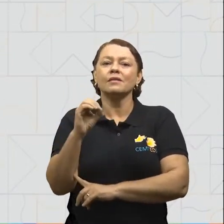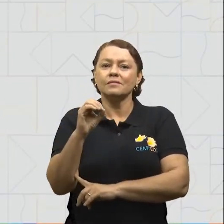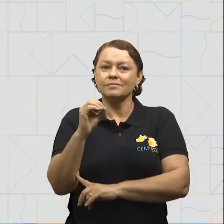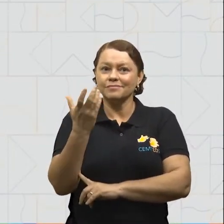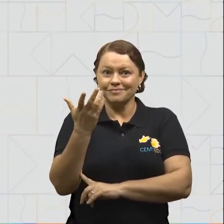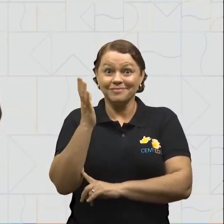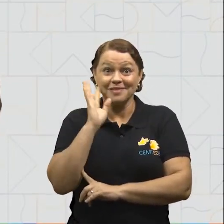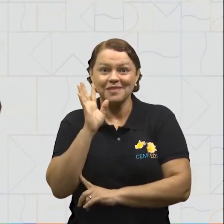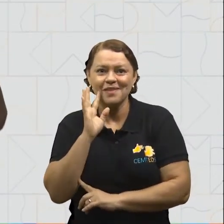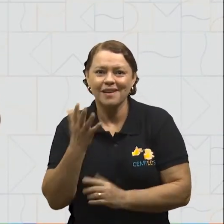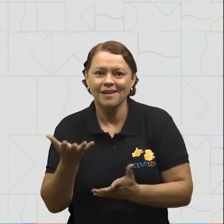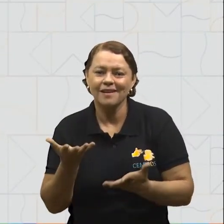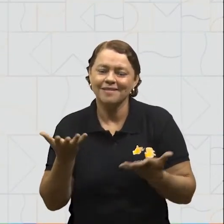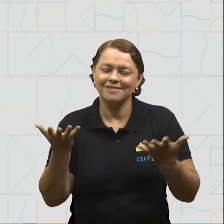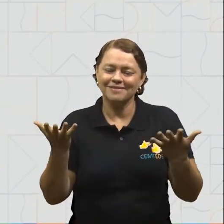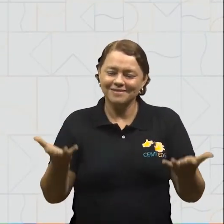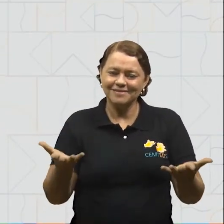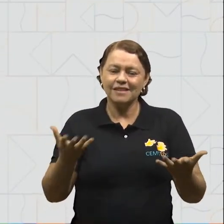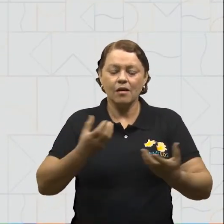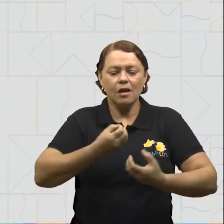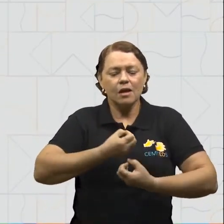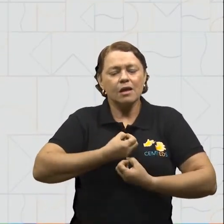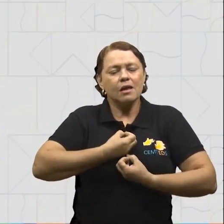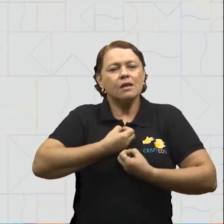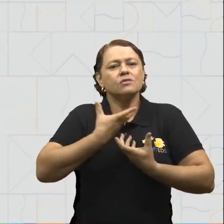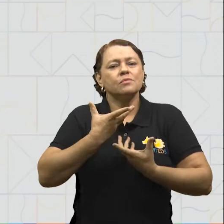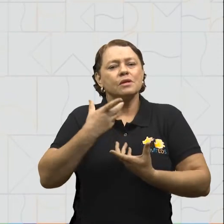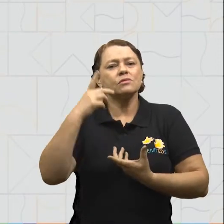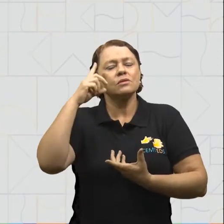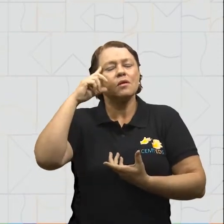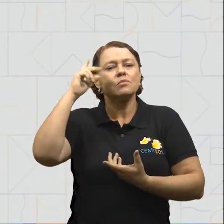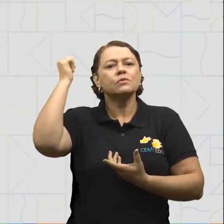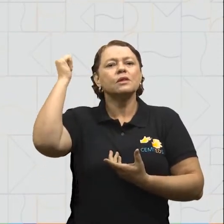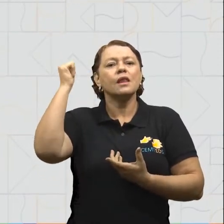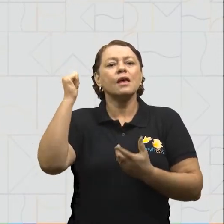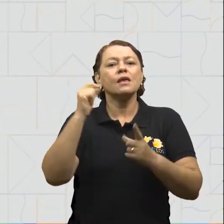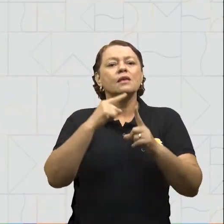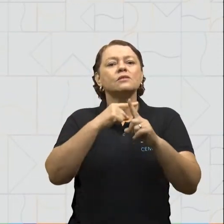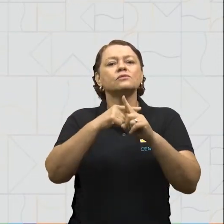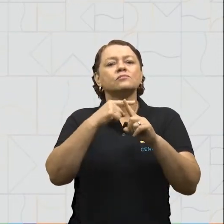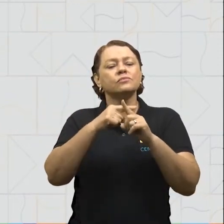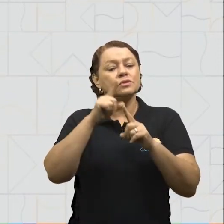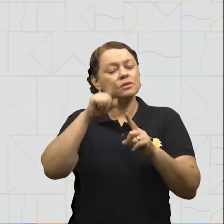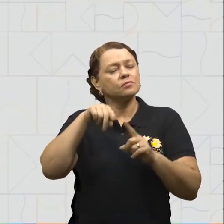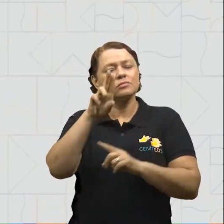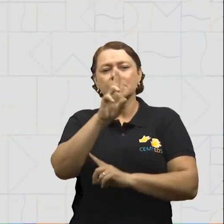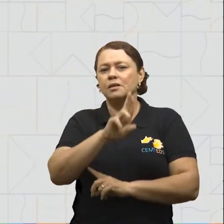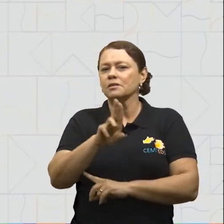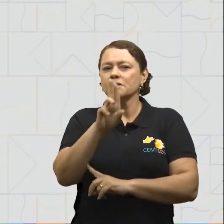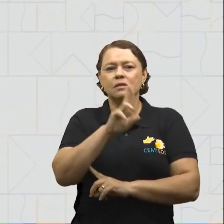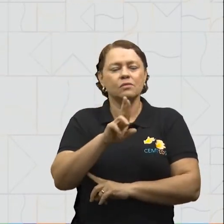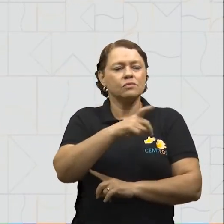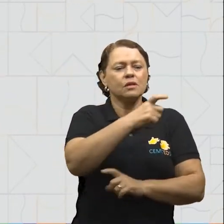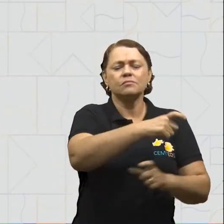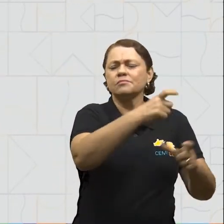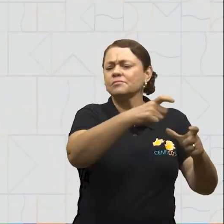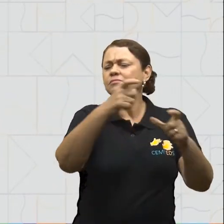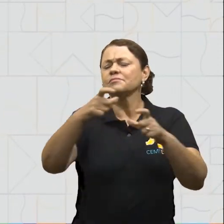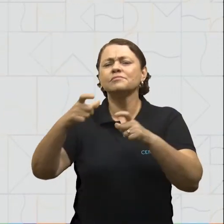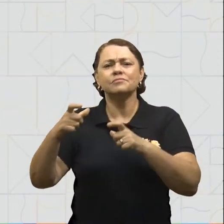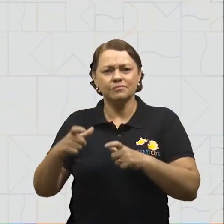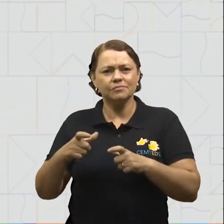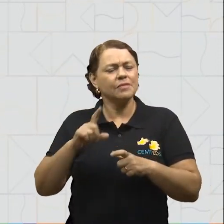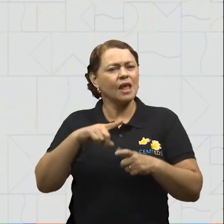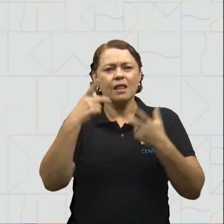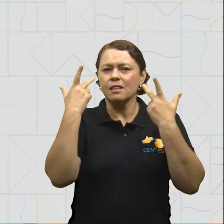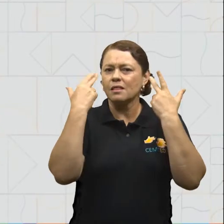não é muito legal é expressões que não a ideia de multiplicação são utilizadas em muitos lugares elas